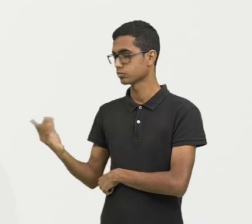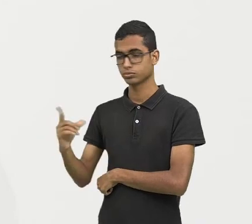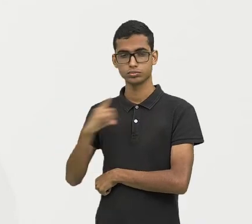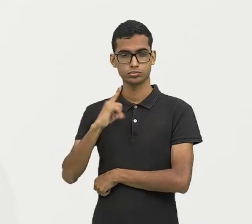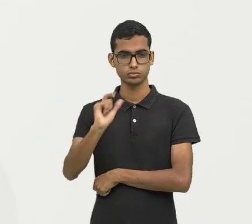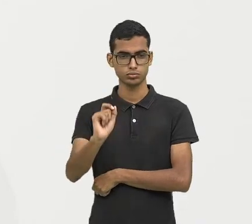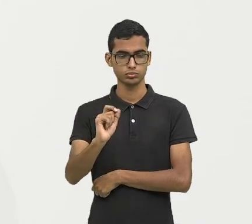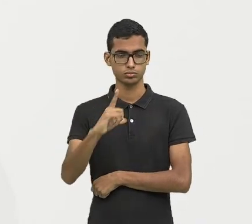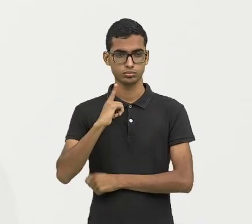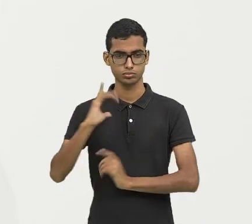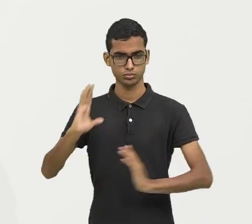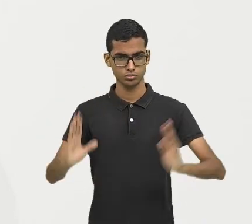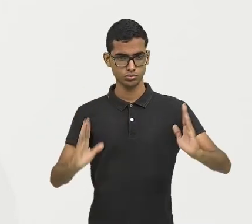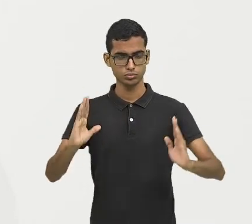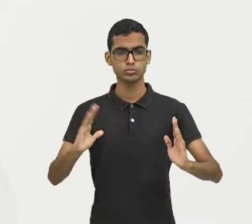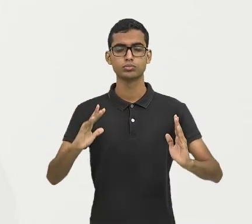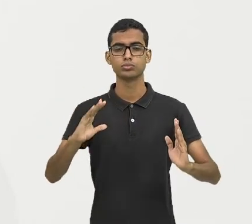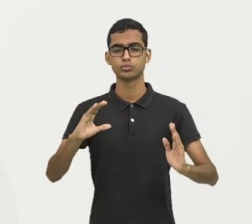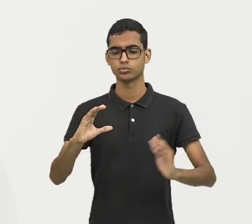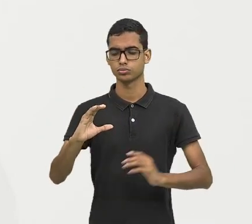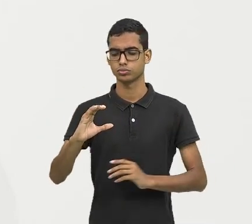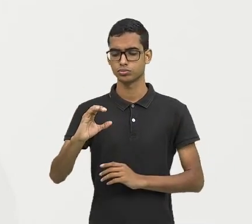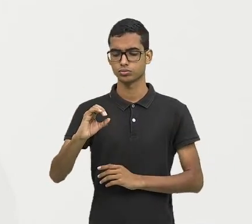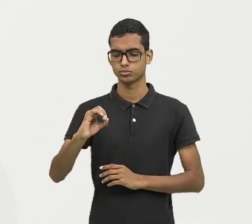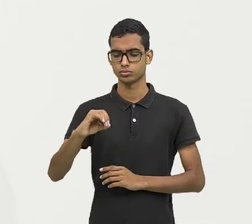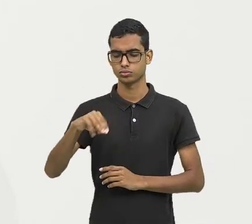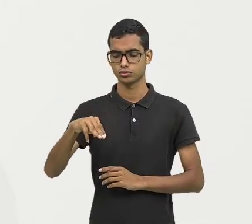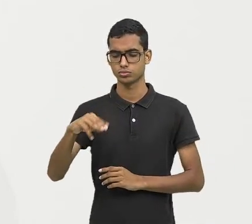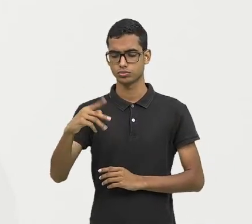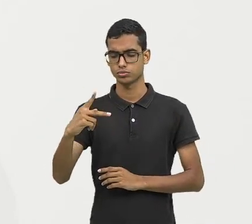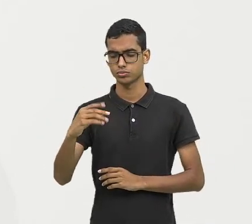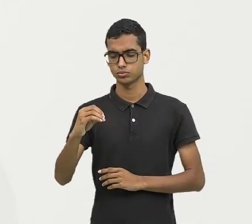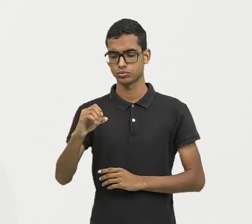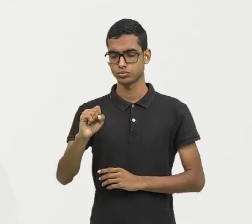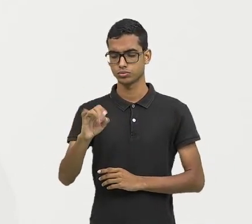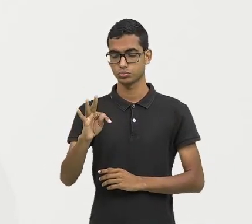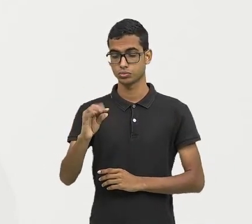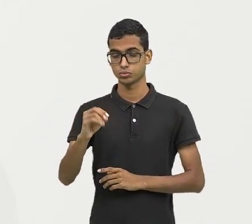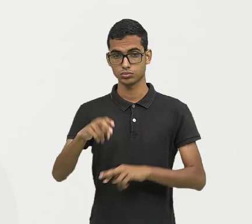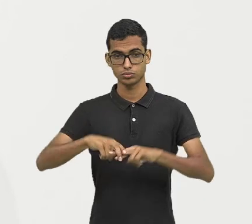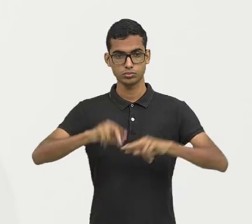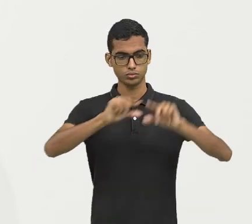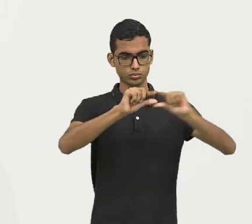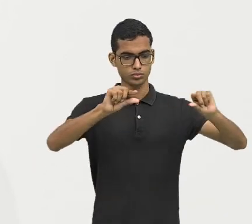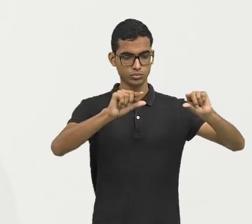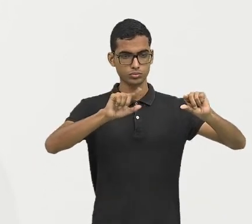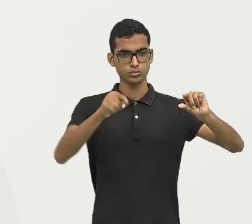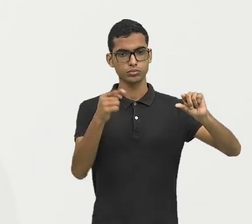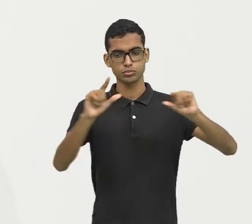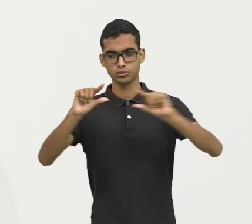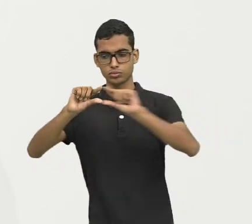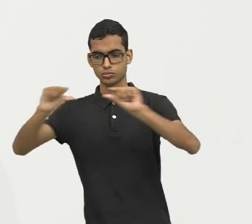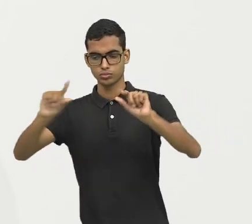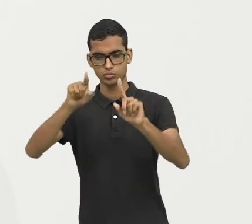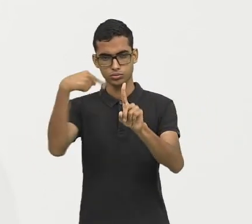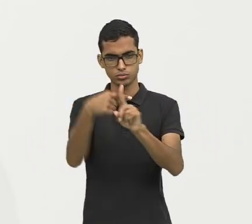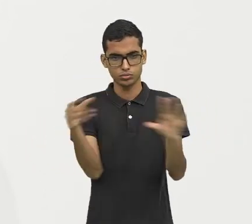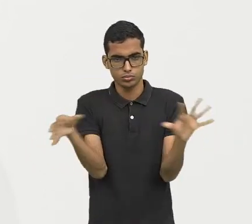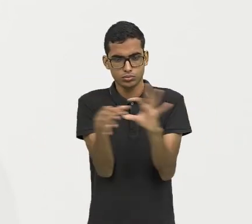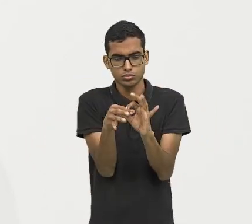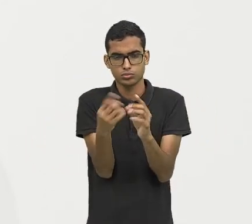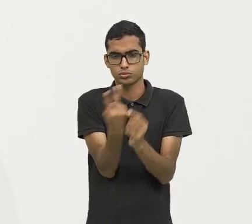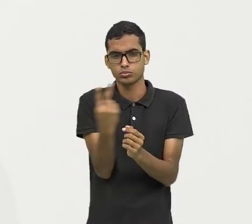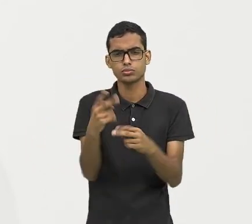temos um período composto, formado por duas orações. Como eu sei que ele é formado por duas